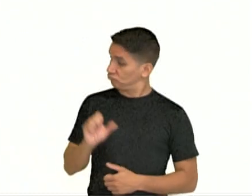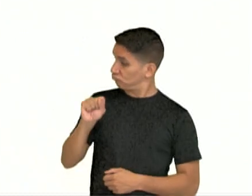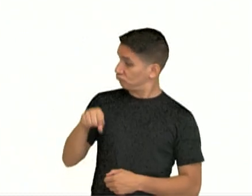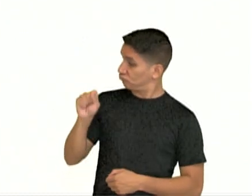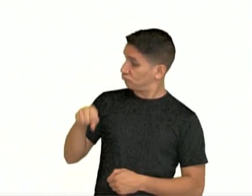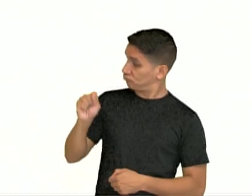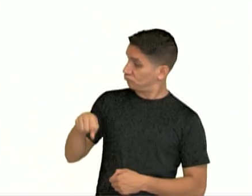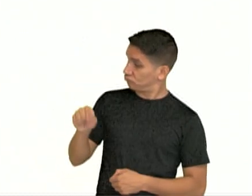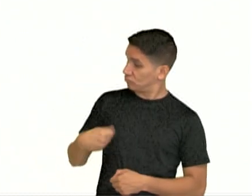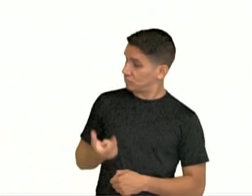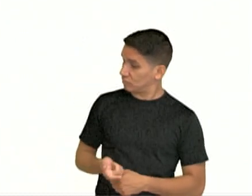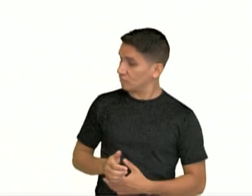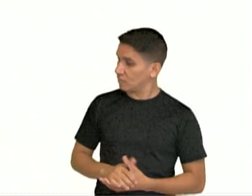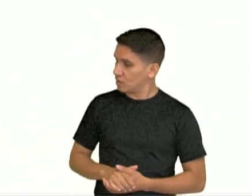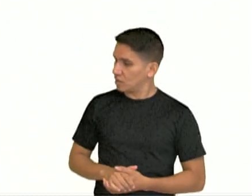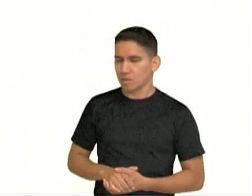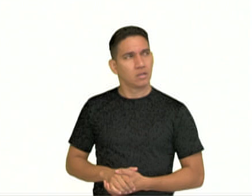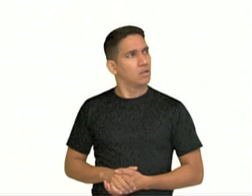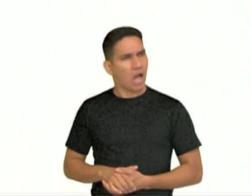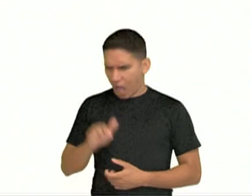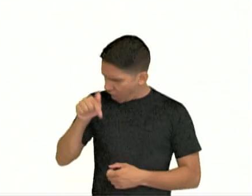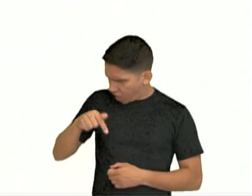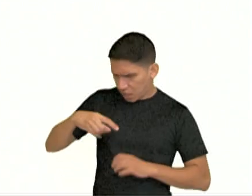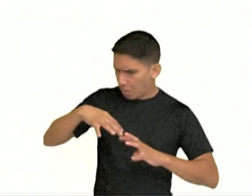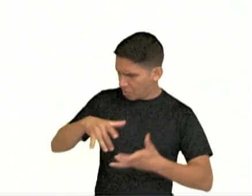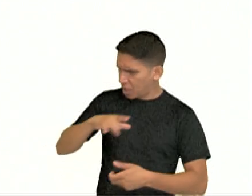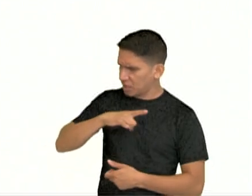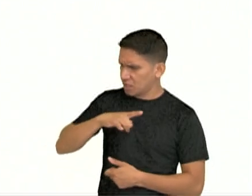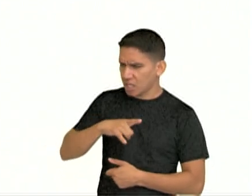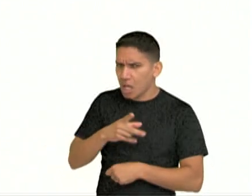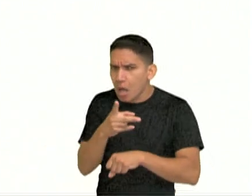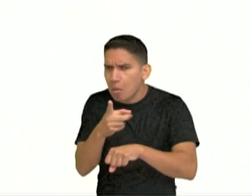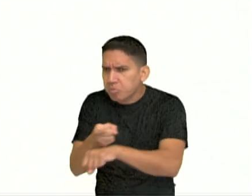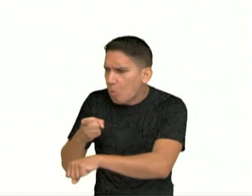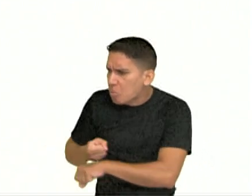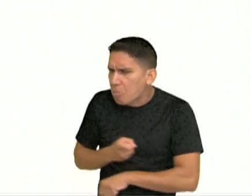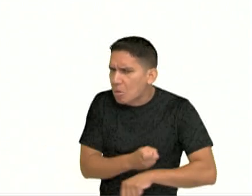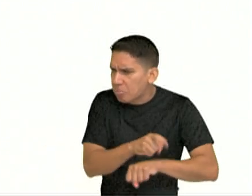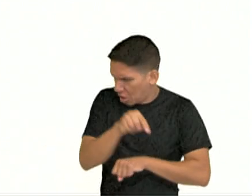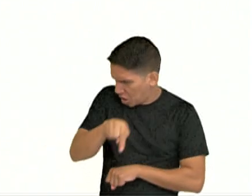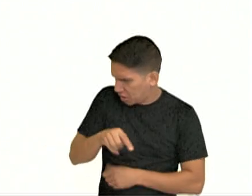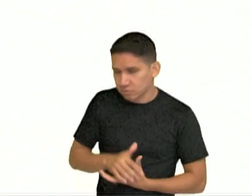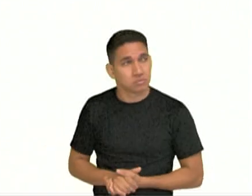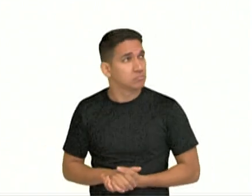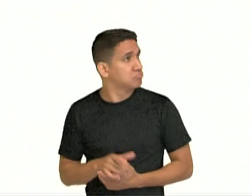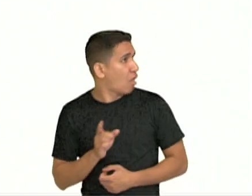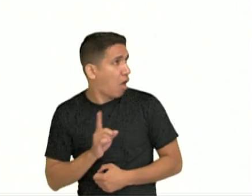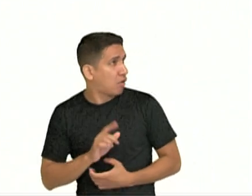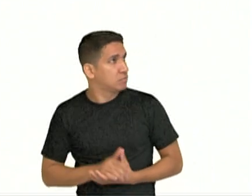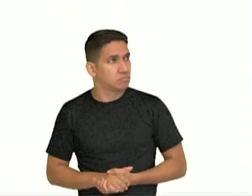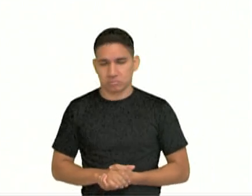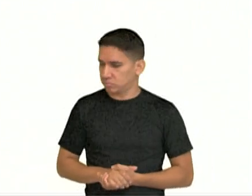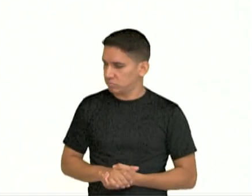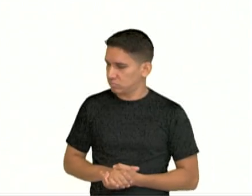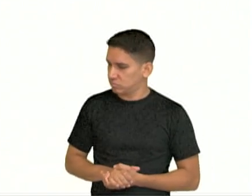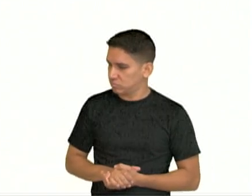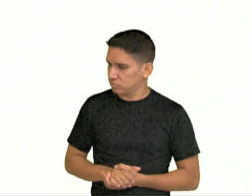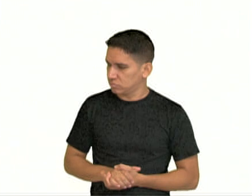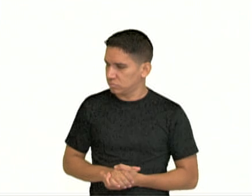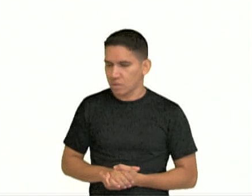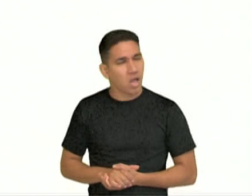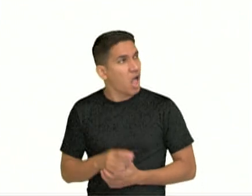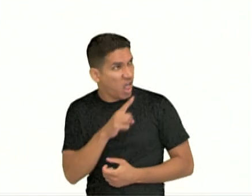Sim. Há caçadores nesse planeta? Não. Que bom. E galinhas? Também